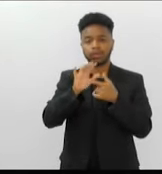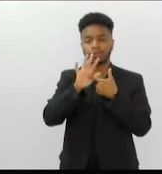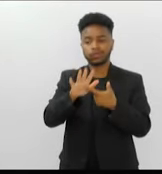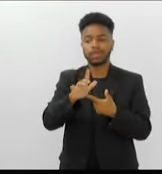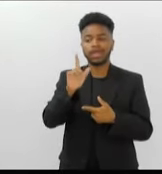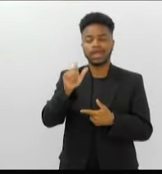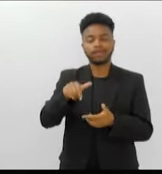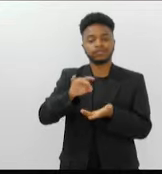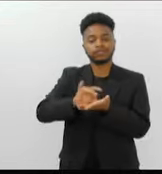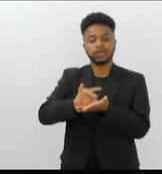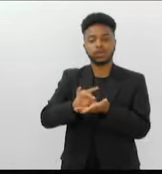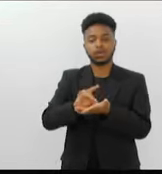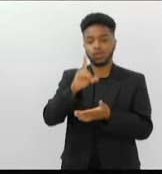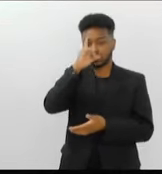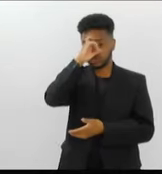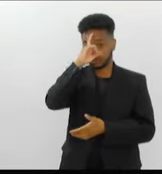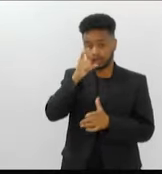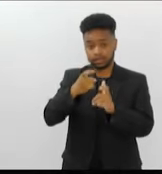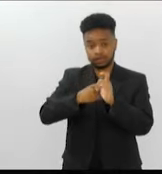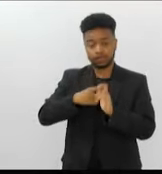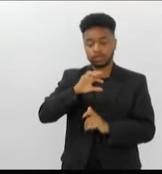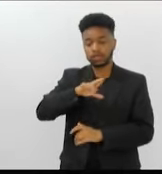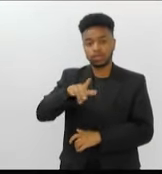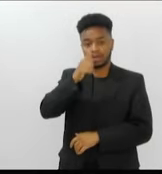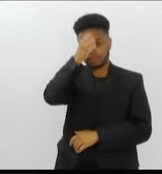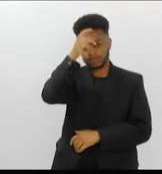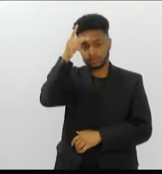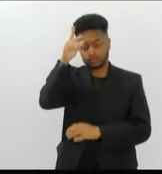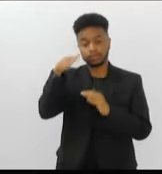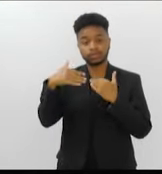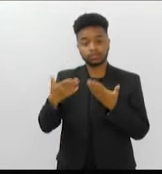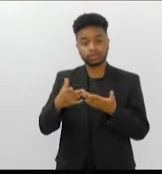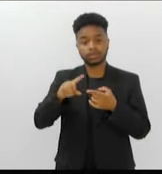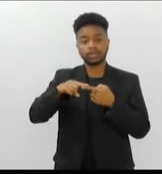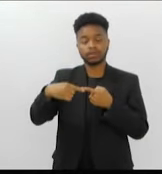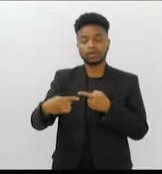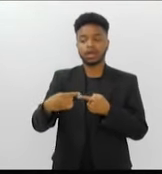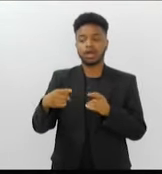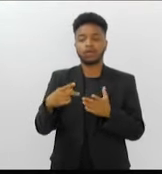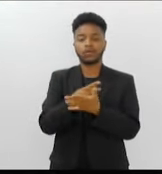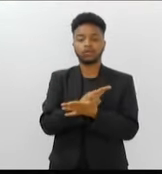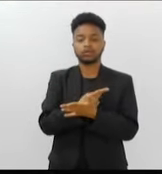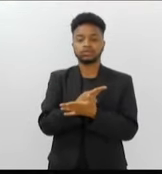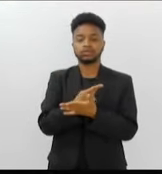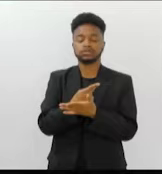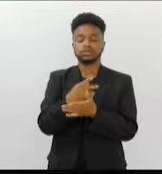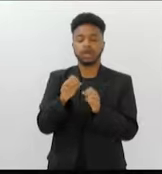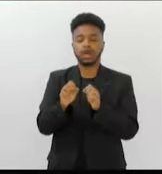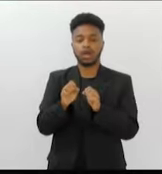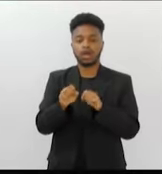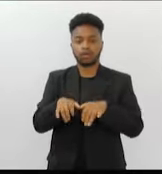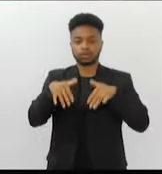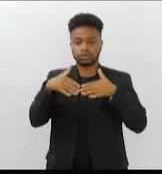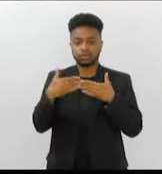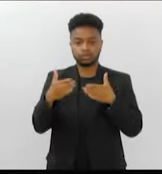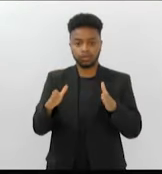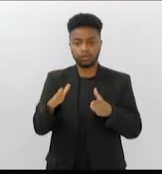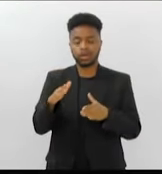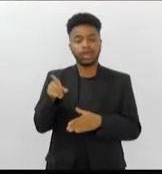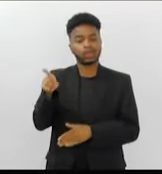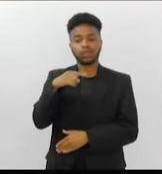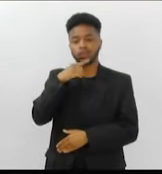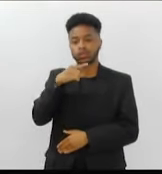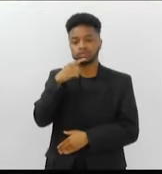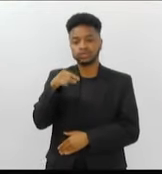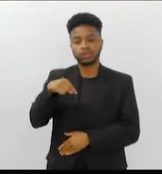a prefeitura. E aí, quando teve audiência pública, o secretário não pôde ir, porque lá estava o deputado federal e o prefeito, mandaram ele